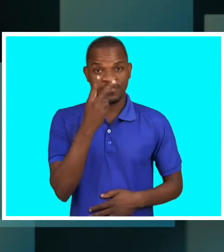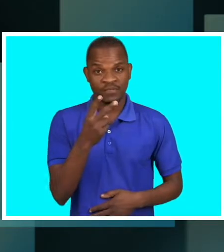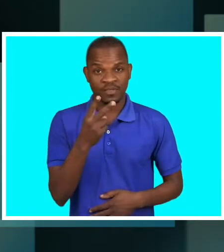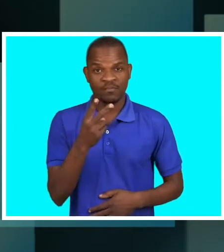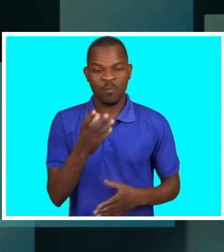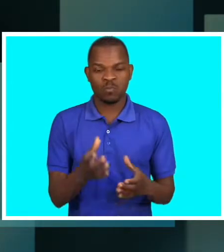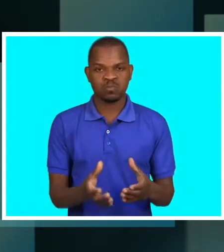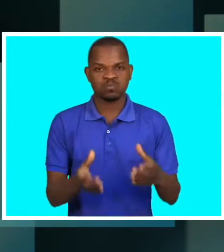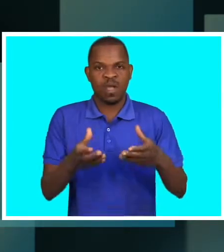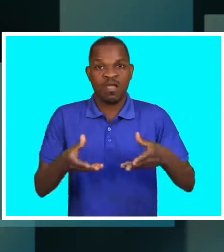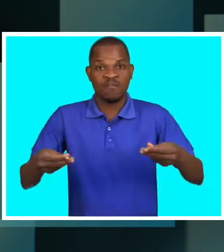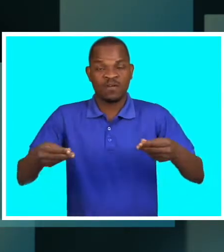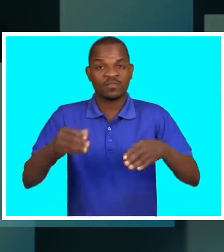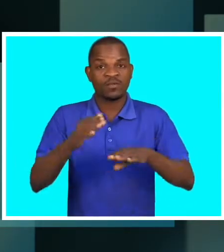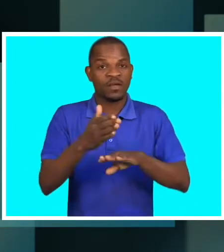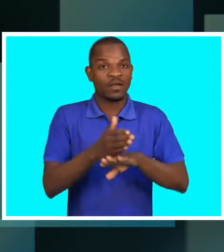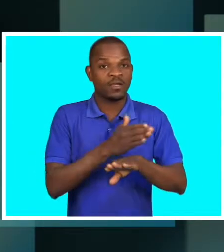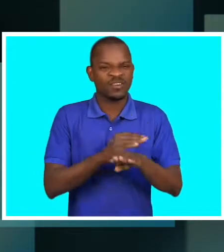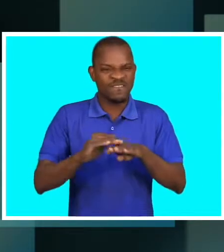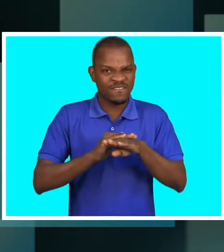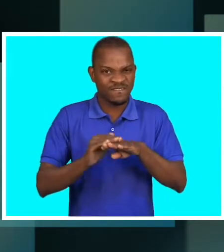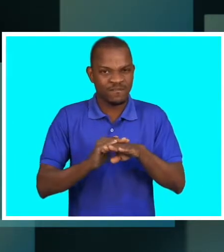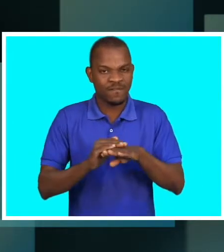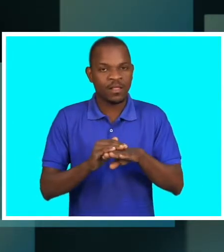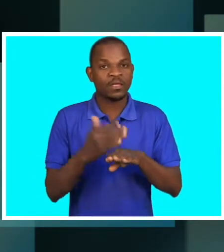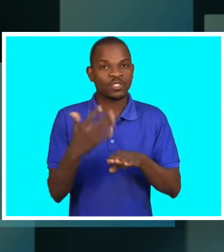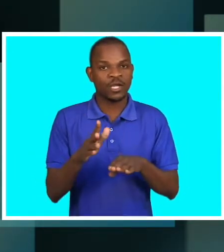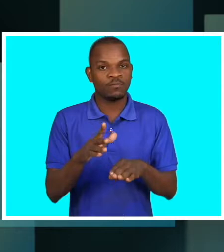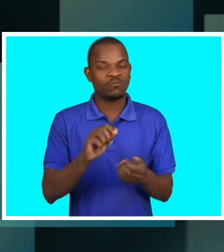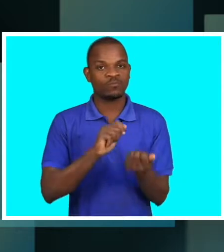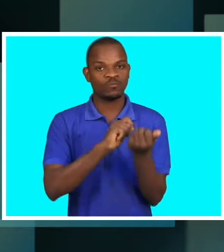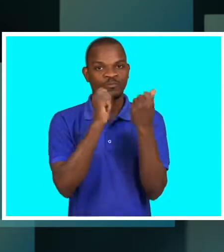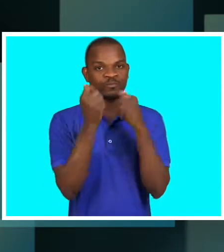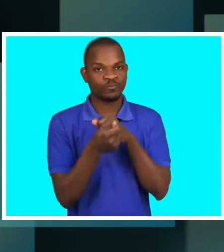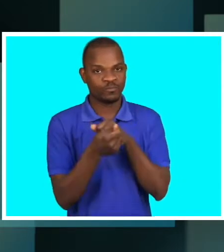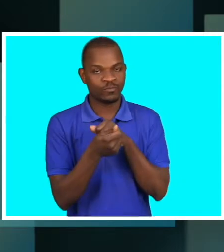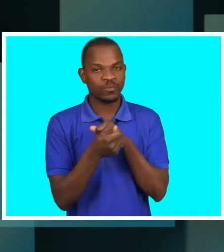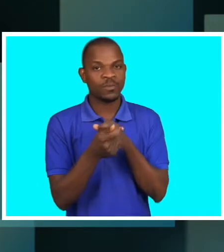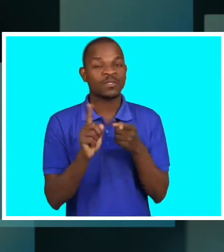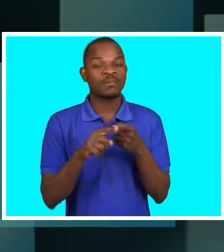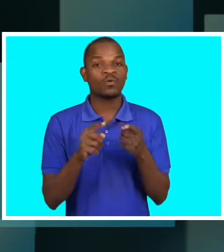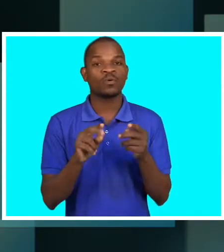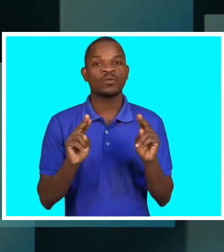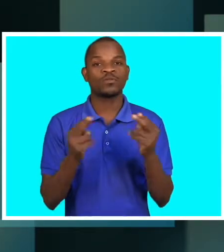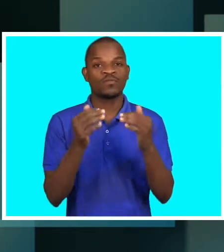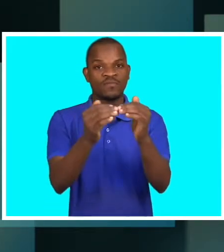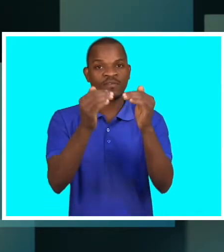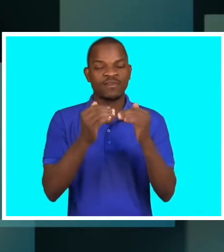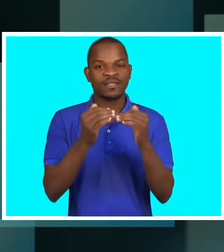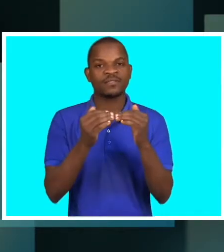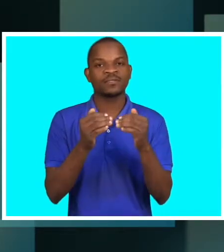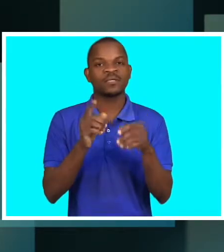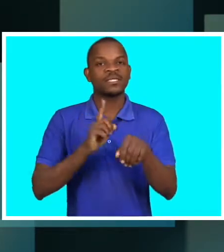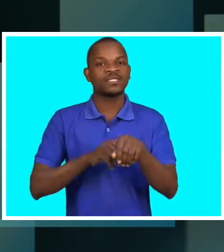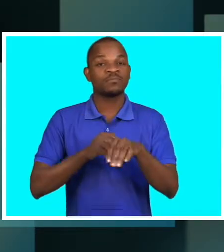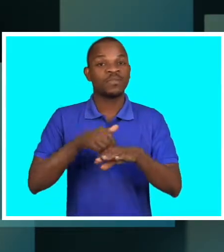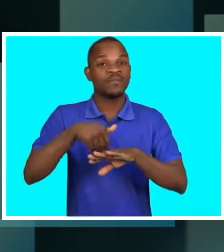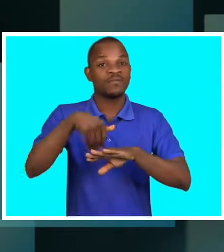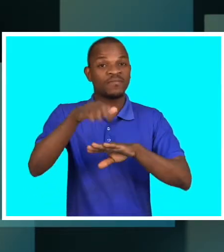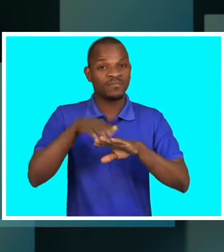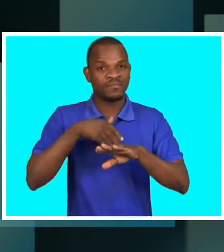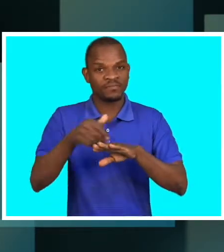verifica só que o vaso que estava a limar Raul está desta forma esta é uma outra fase está na